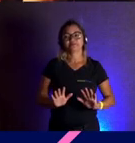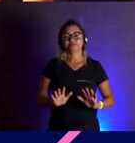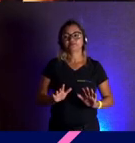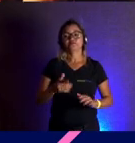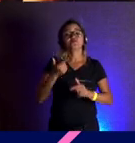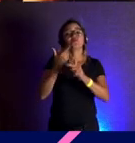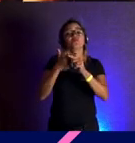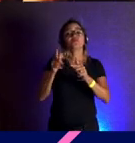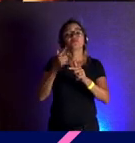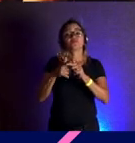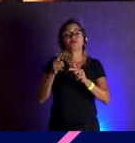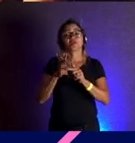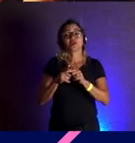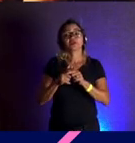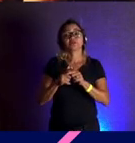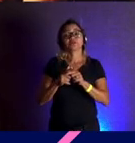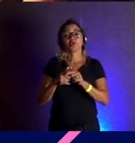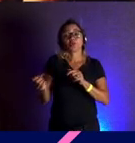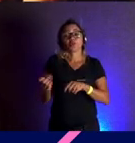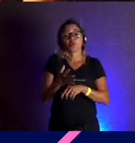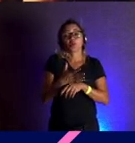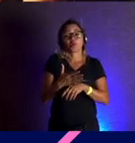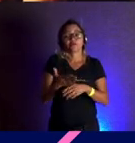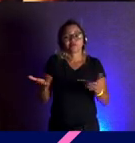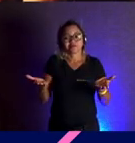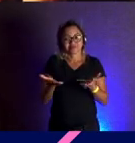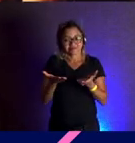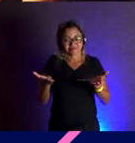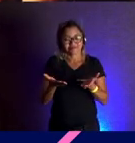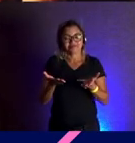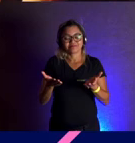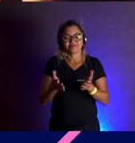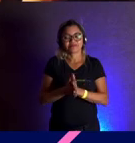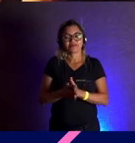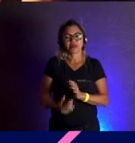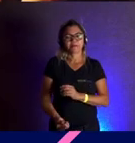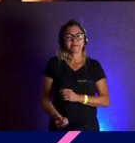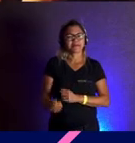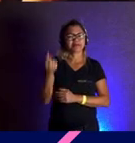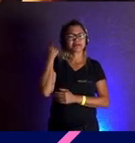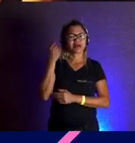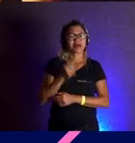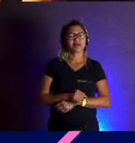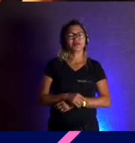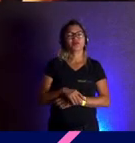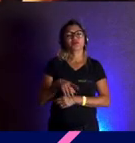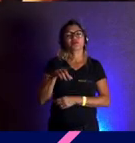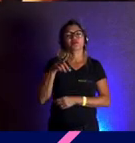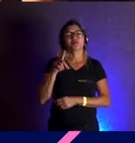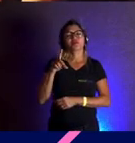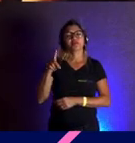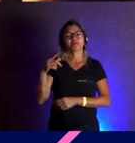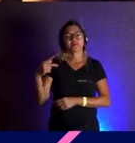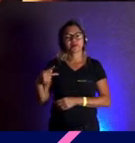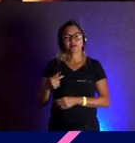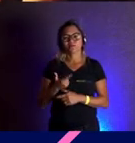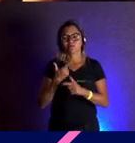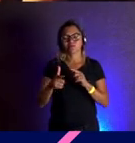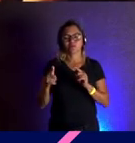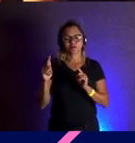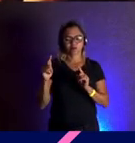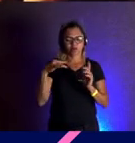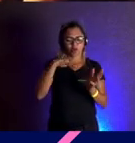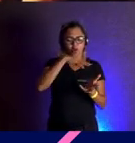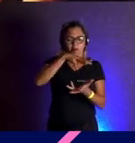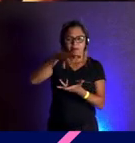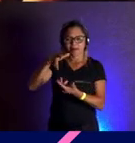Tem problemas que são bem atuais, né? Mas se a gente olhar lá para trás, o DDT, por exemplo, foi um problemão global que,